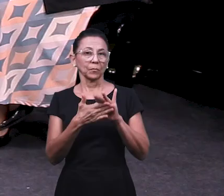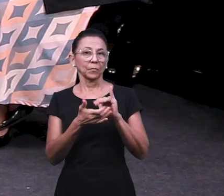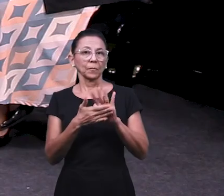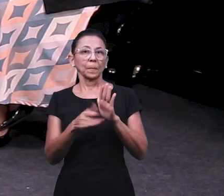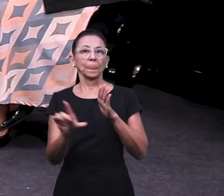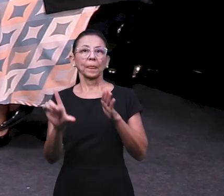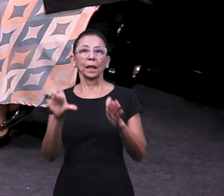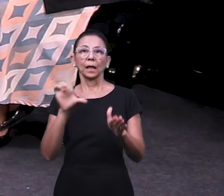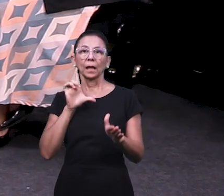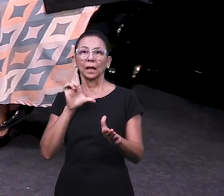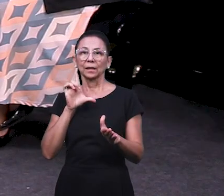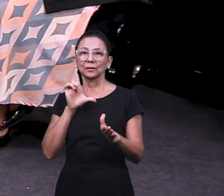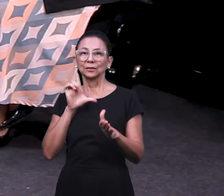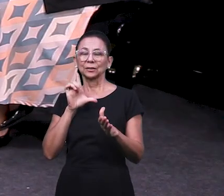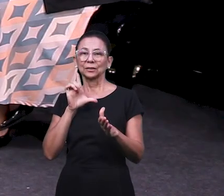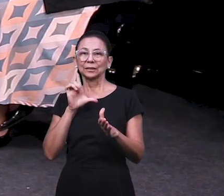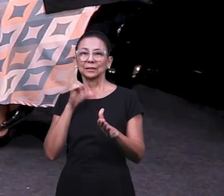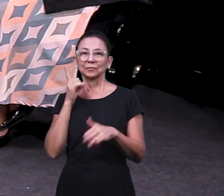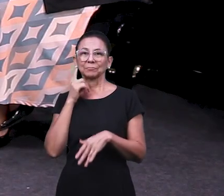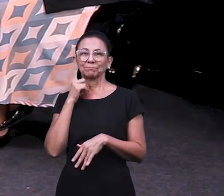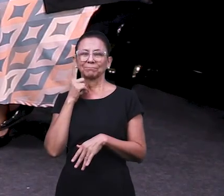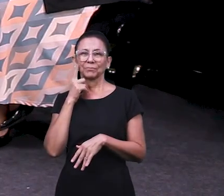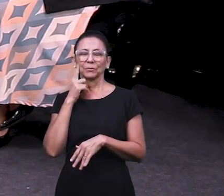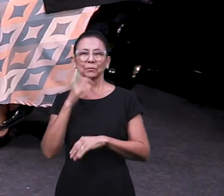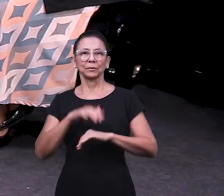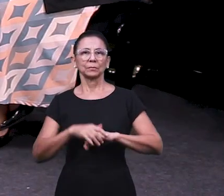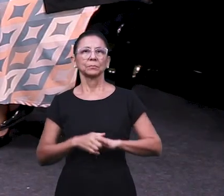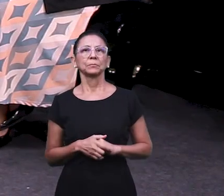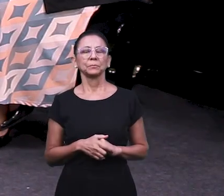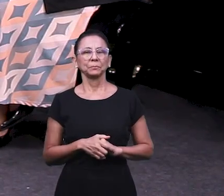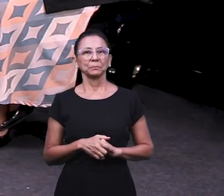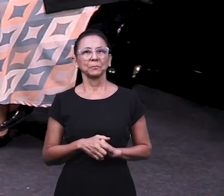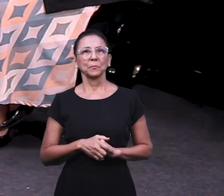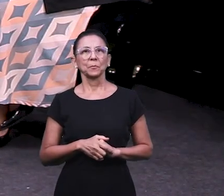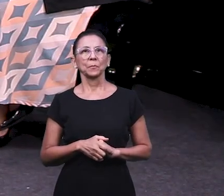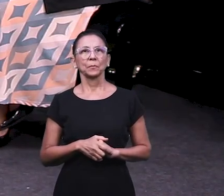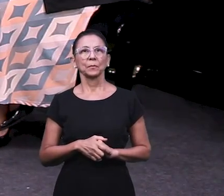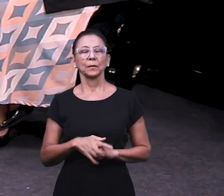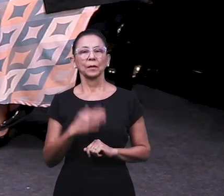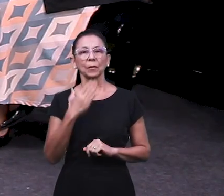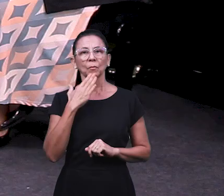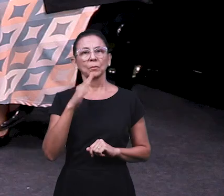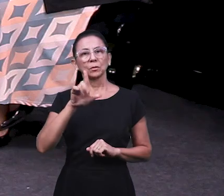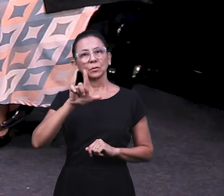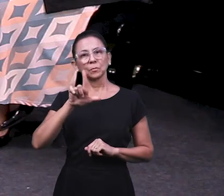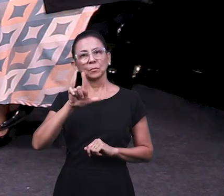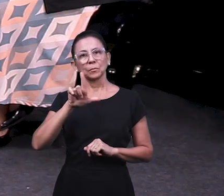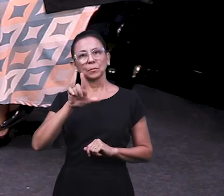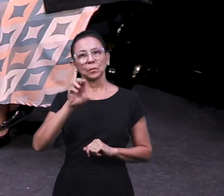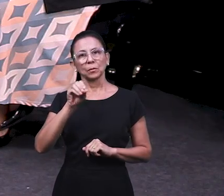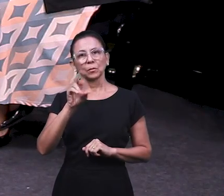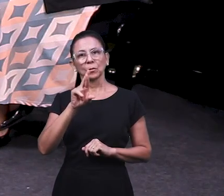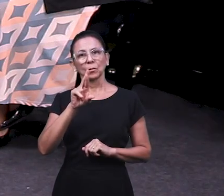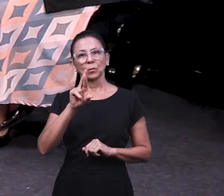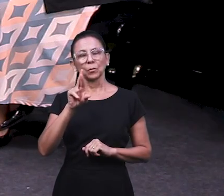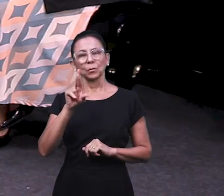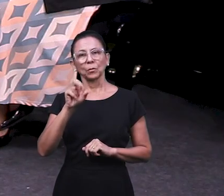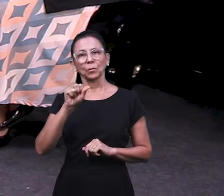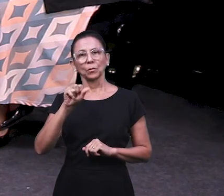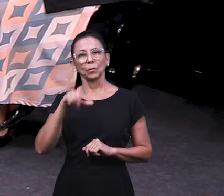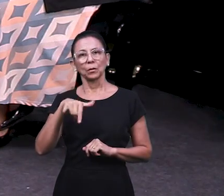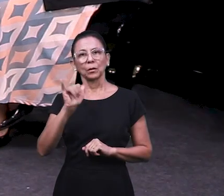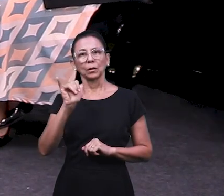antes tem uma surpresa. A surpresa é o seguinte, eu vou pedir para a Lohane cantar um